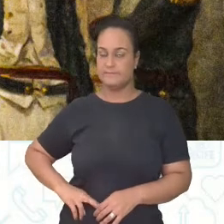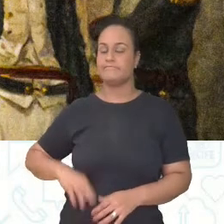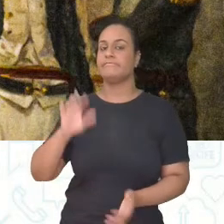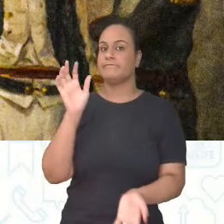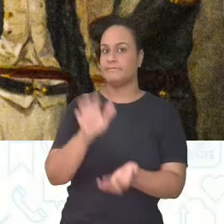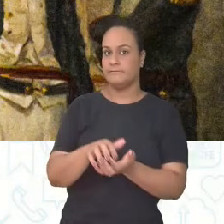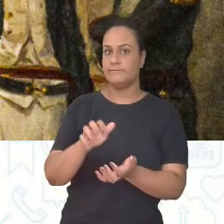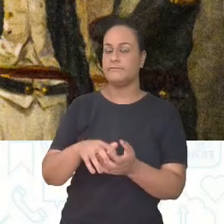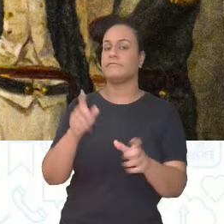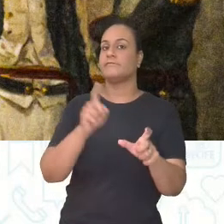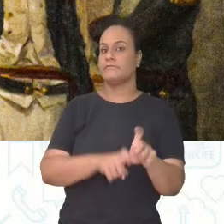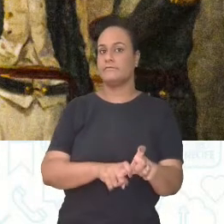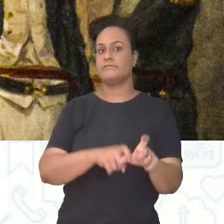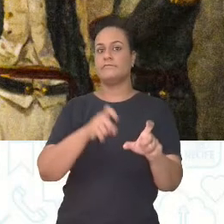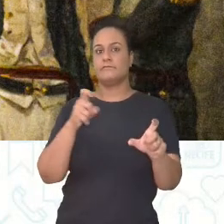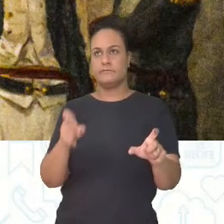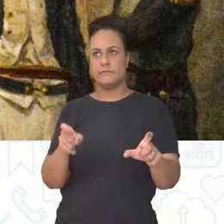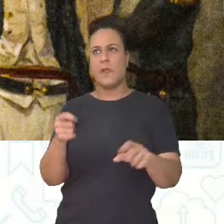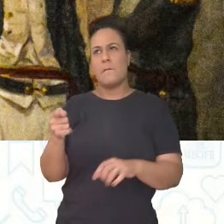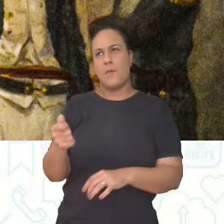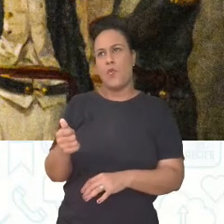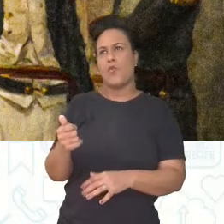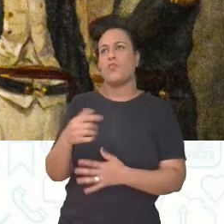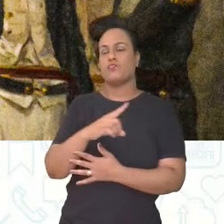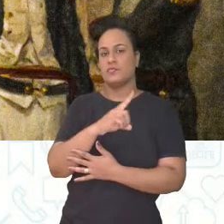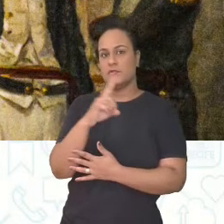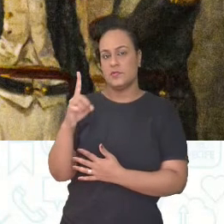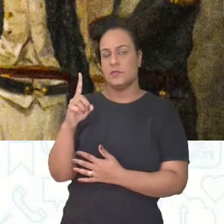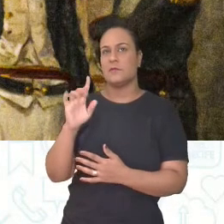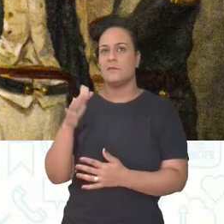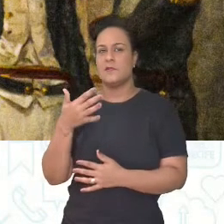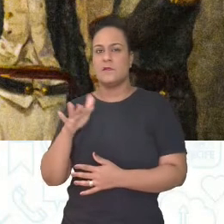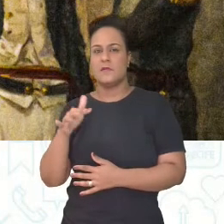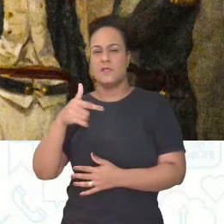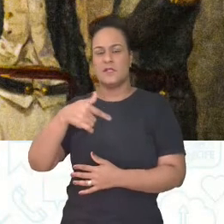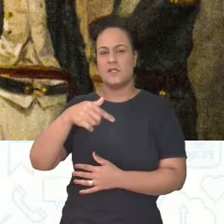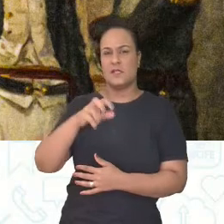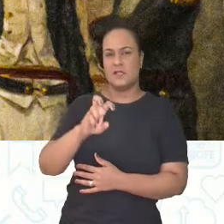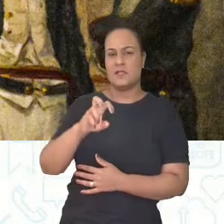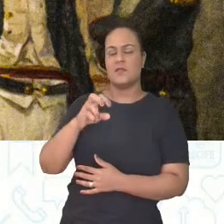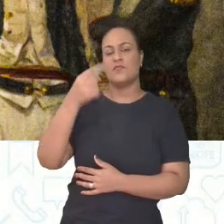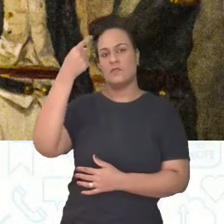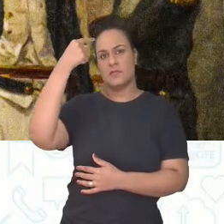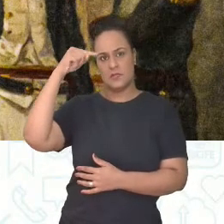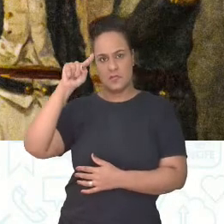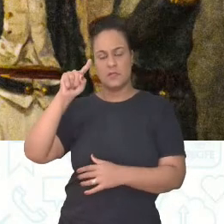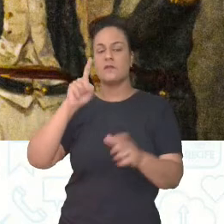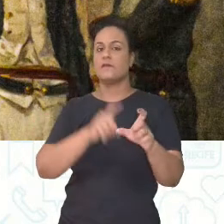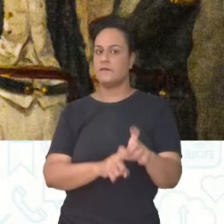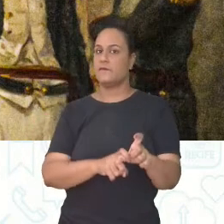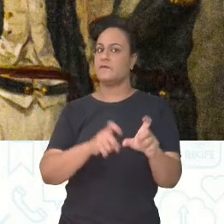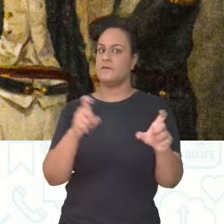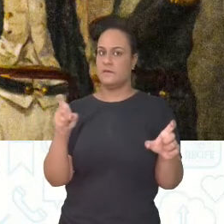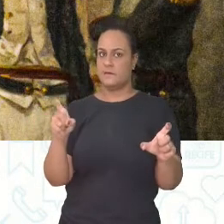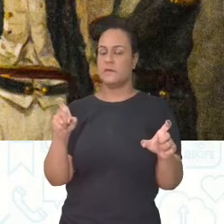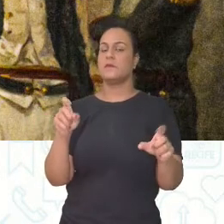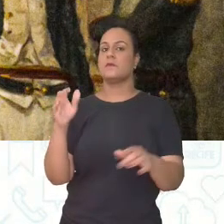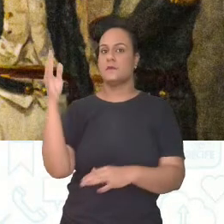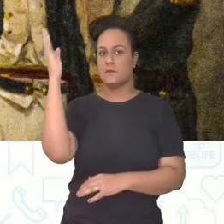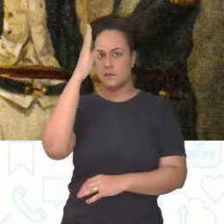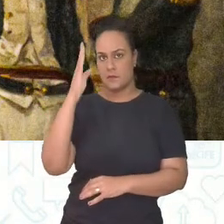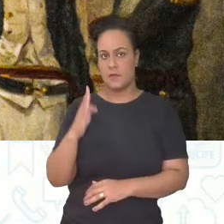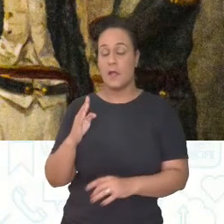Pernambuco foi independente por poucos dias, né? Mais ou menos ali 75 dias ele foi independente do